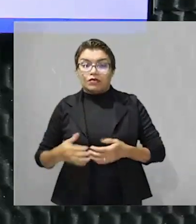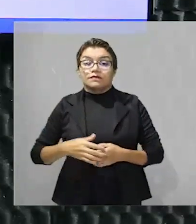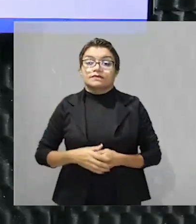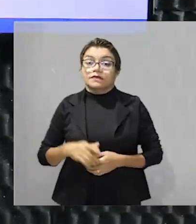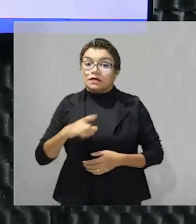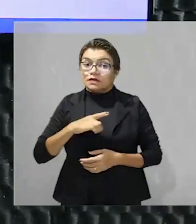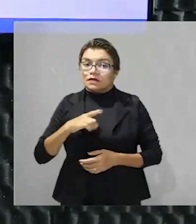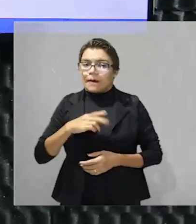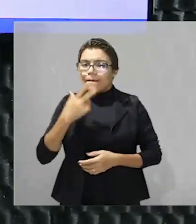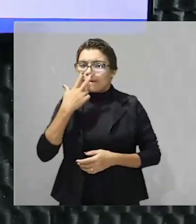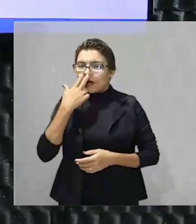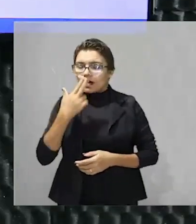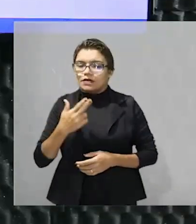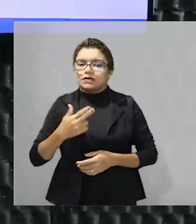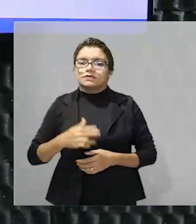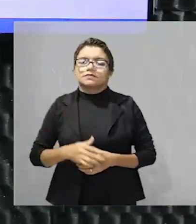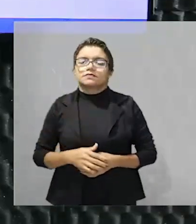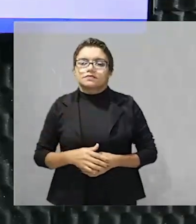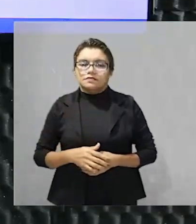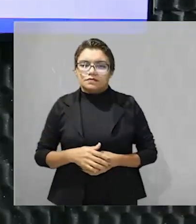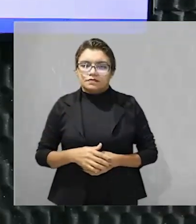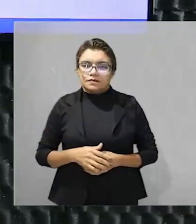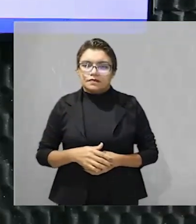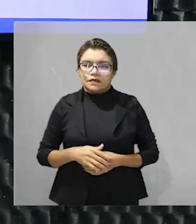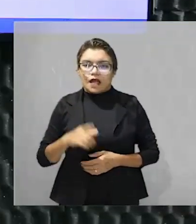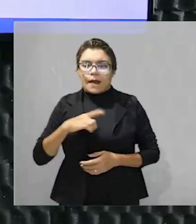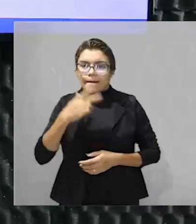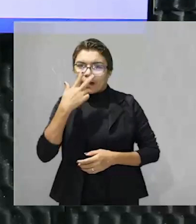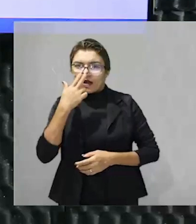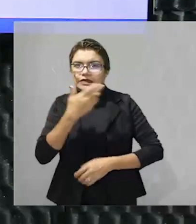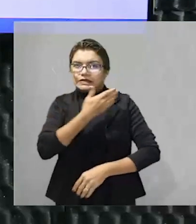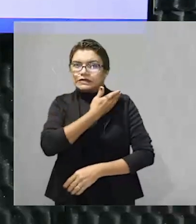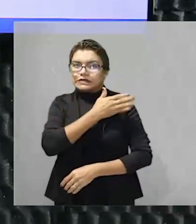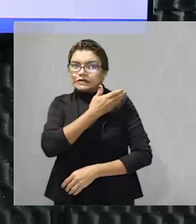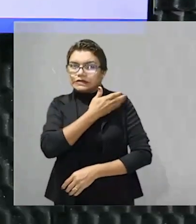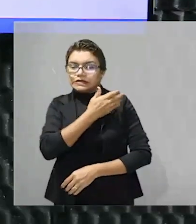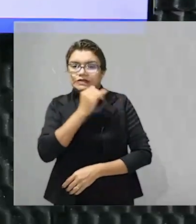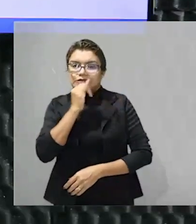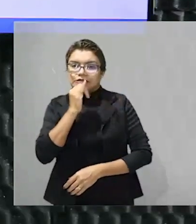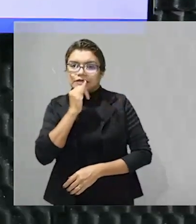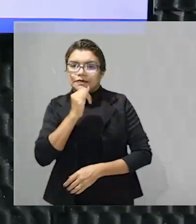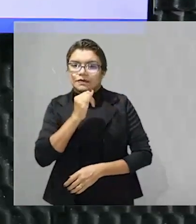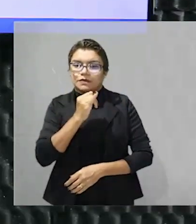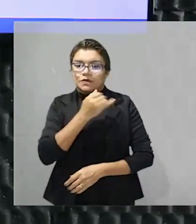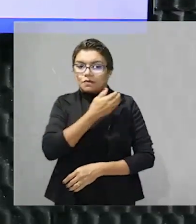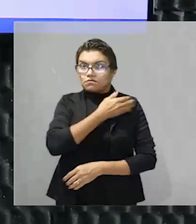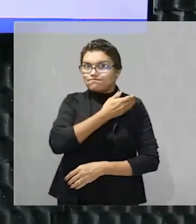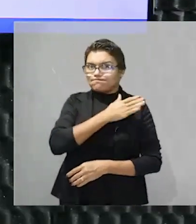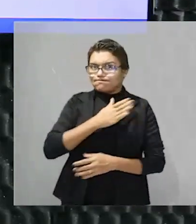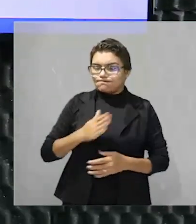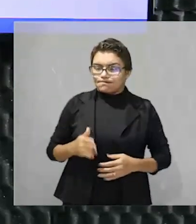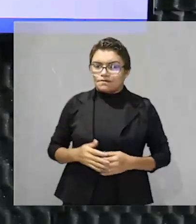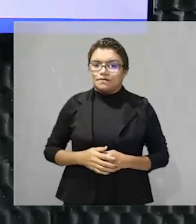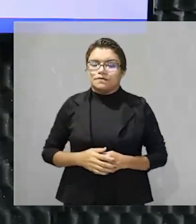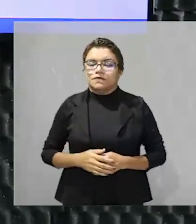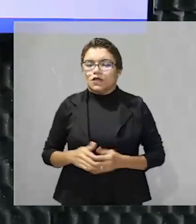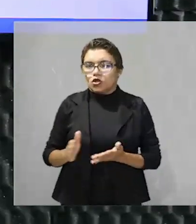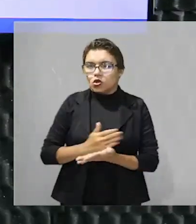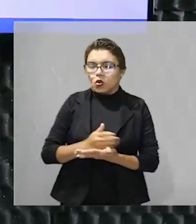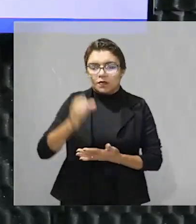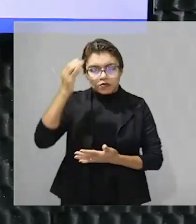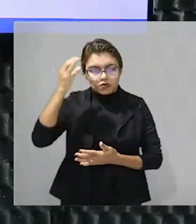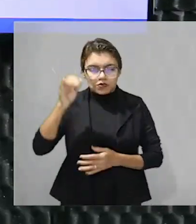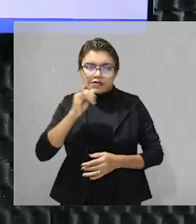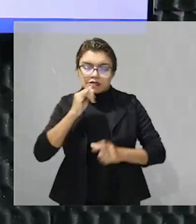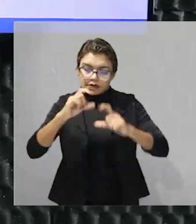imagem estereotipada, tá? É o pré-conceito que se estabelece de algumas culturas. Não obstante, como o cartoon faz